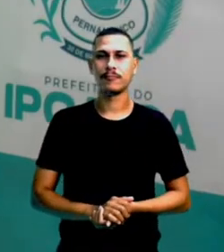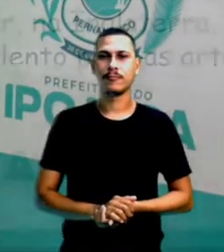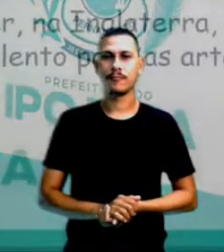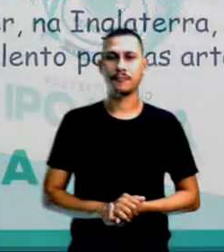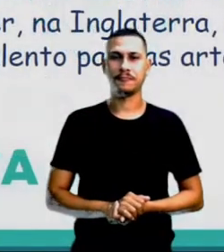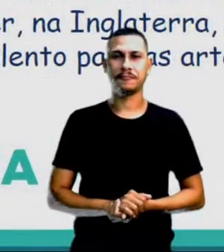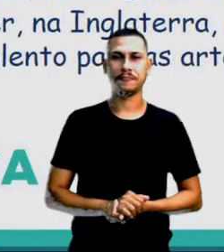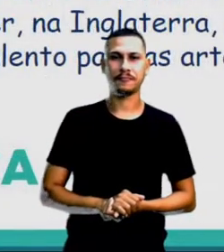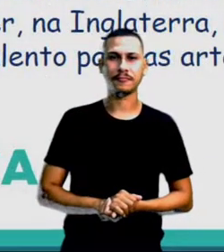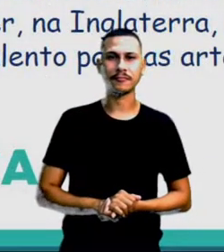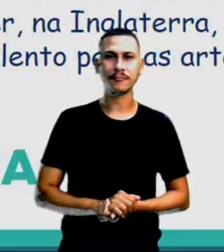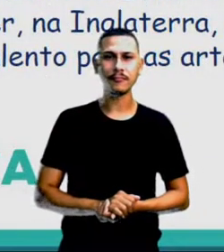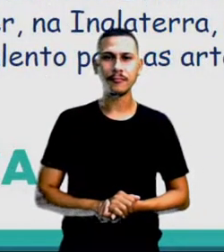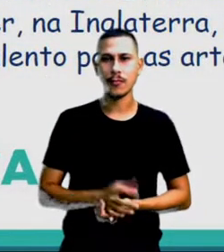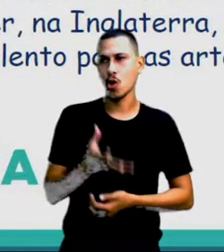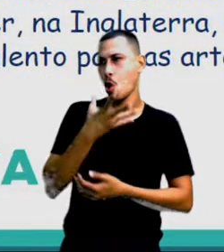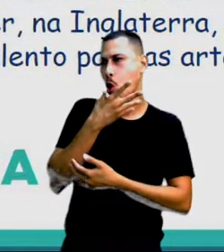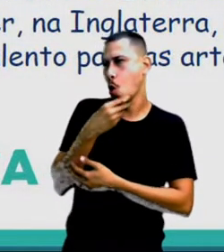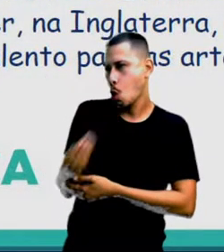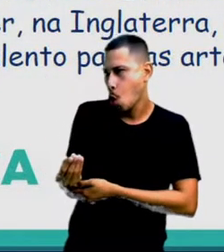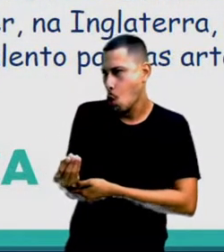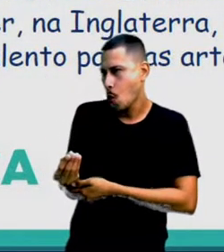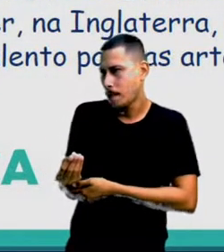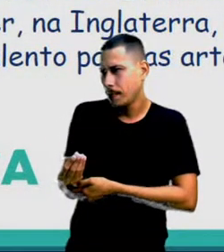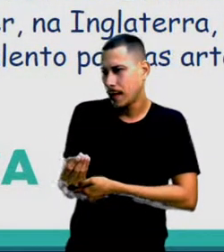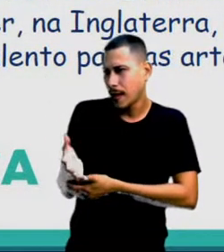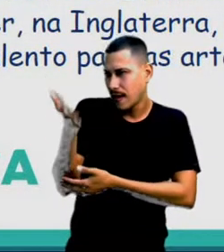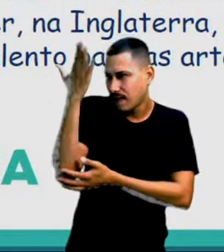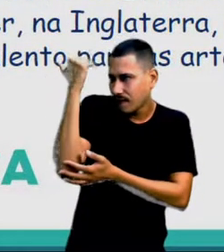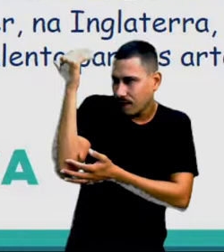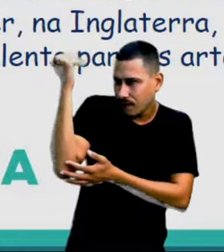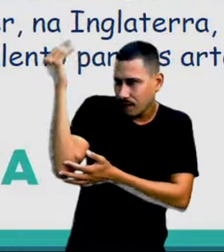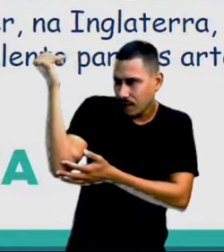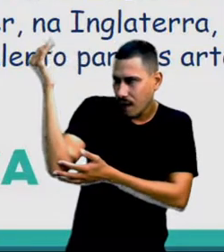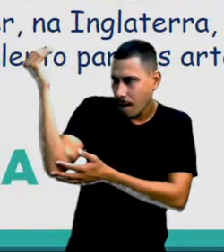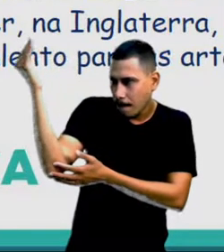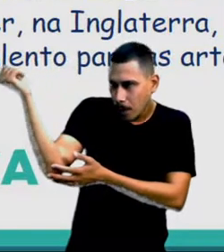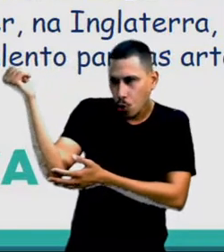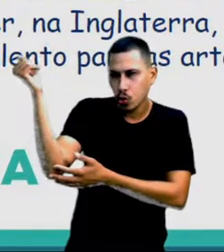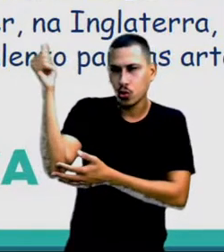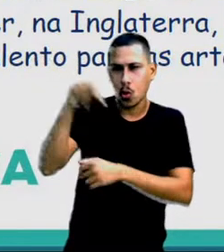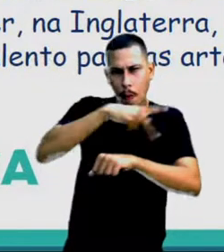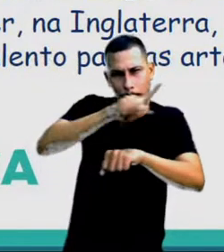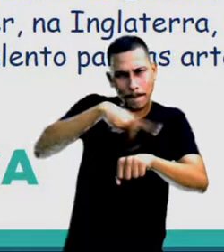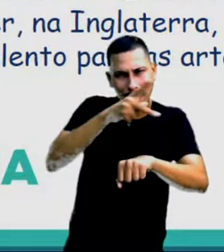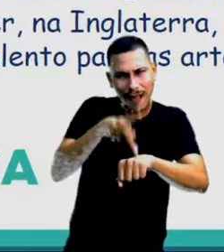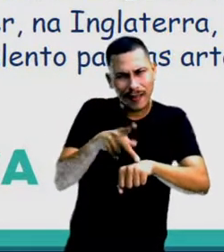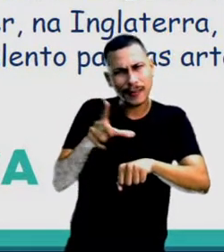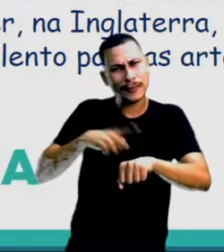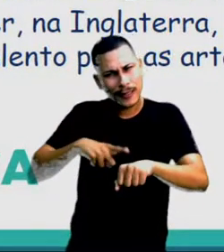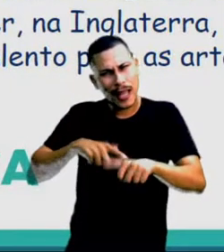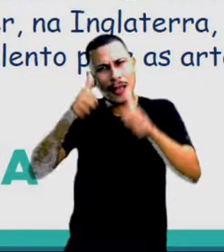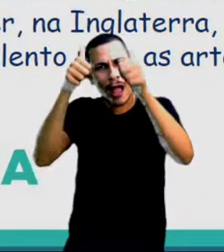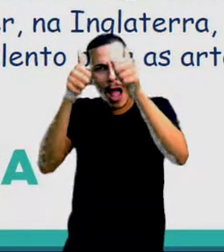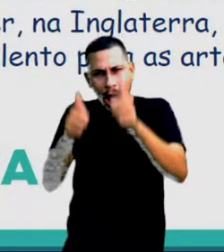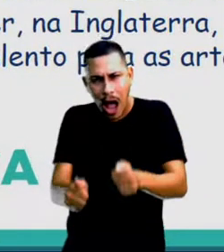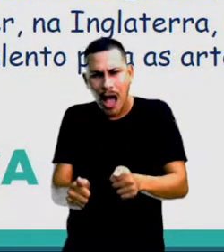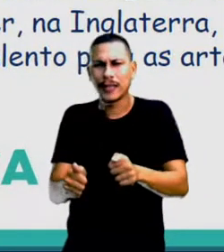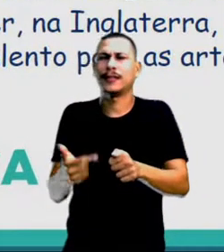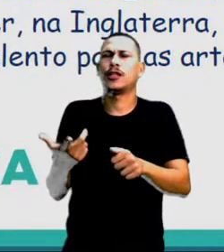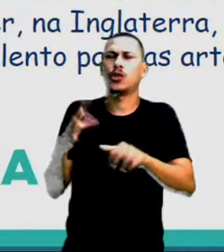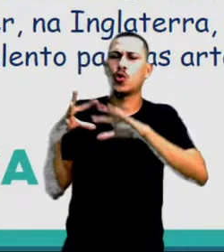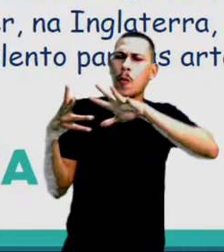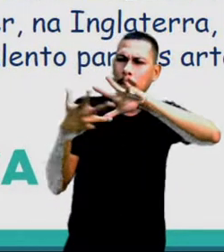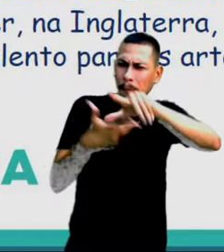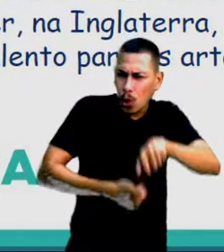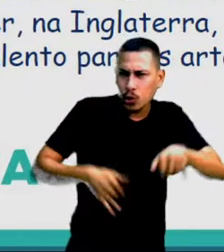voltando, foi um dos maiores escultores do país, com obras espalhadas em todo o mundo.